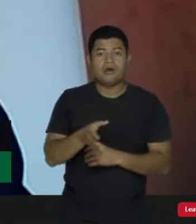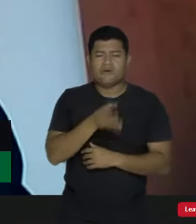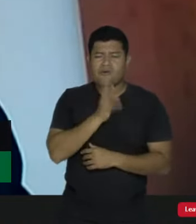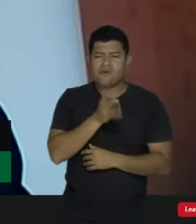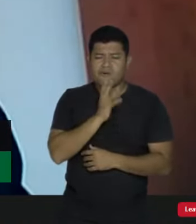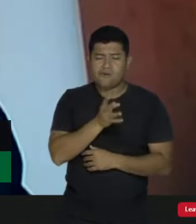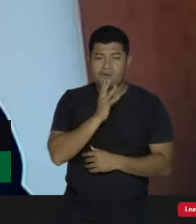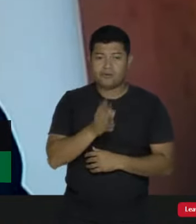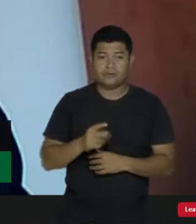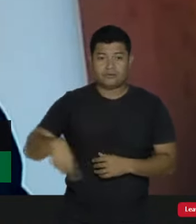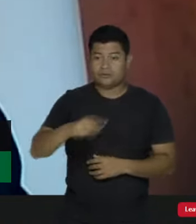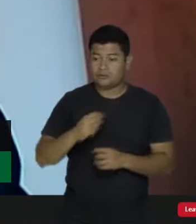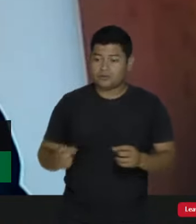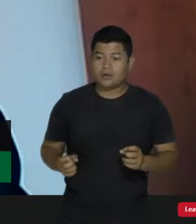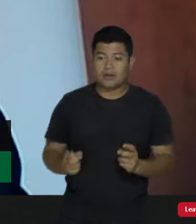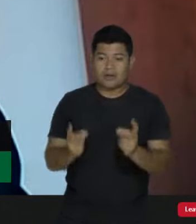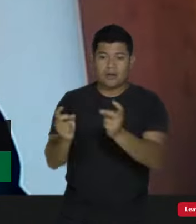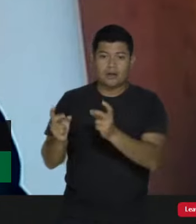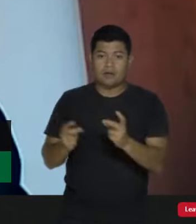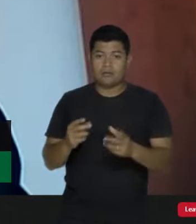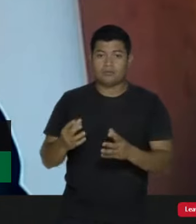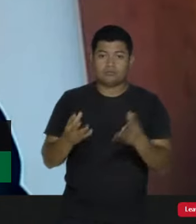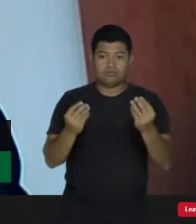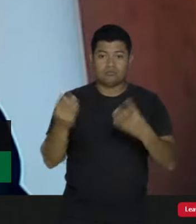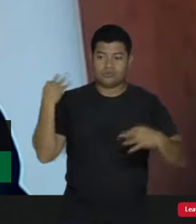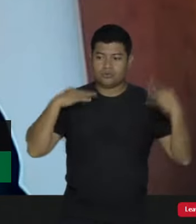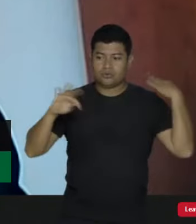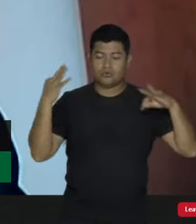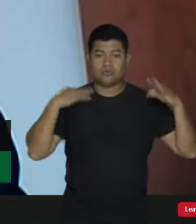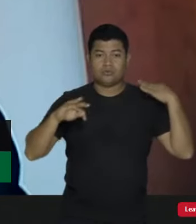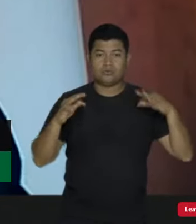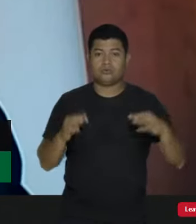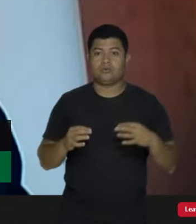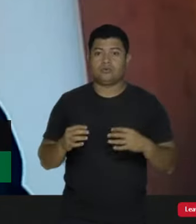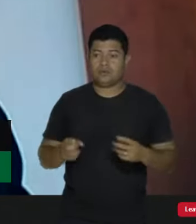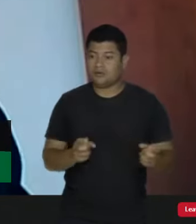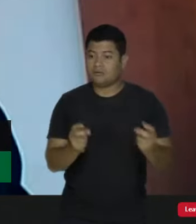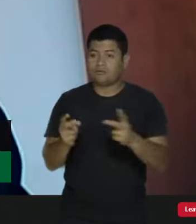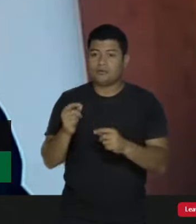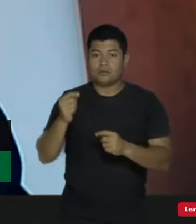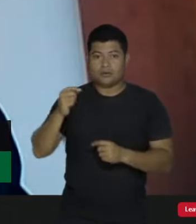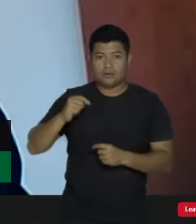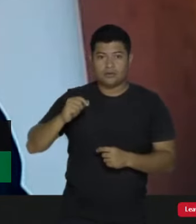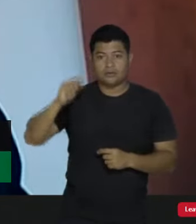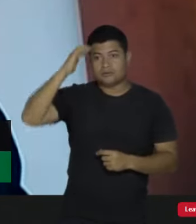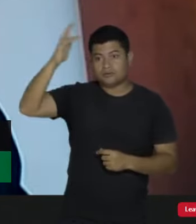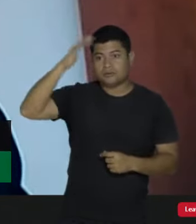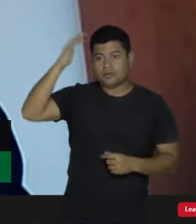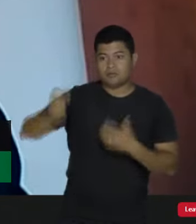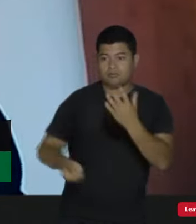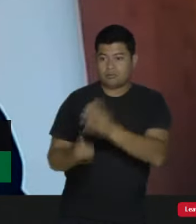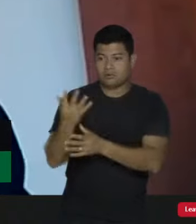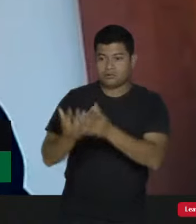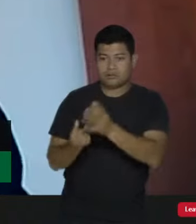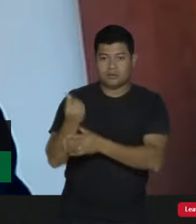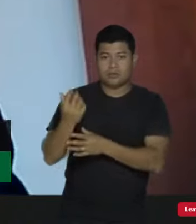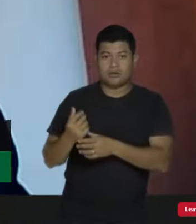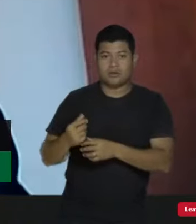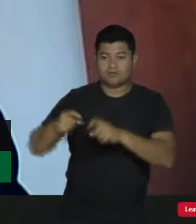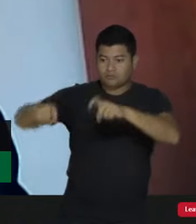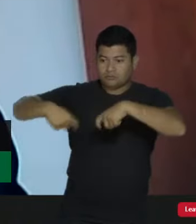Nós vendemos muito o turismo, nós vendemos muito a produção agropastoril, né? Nós